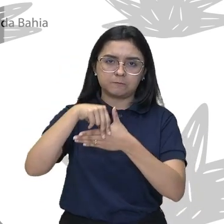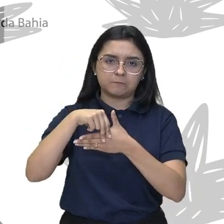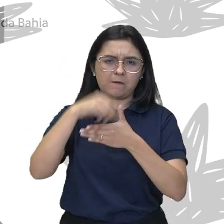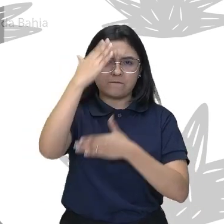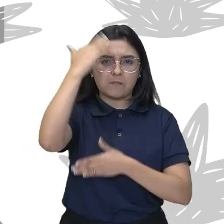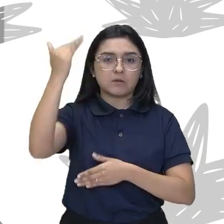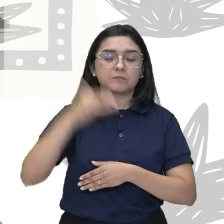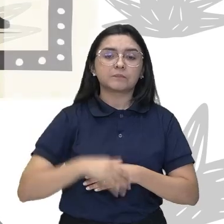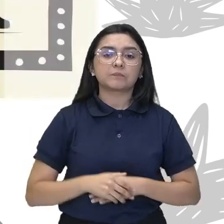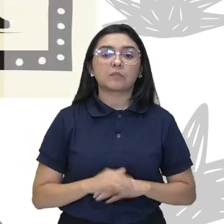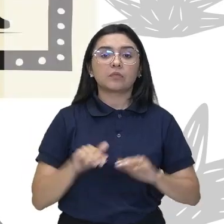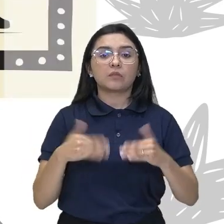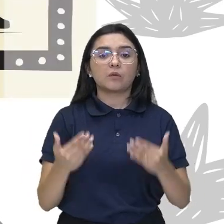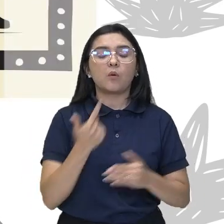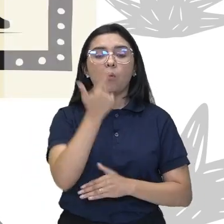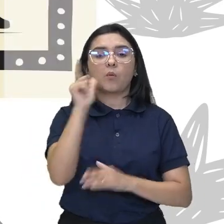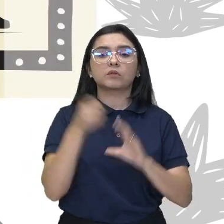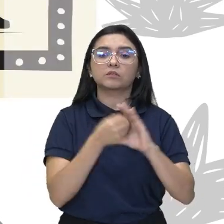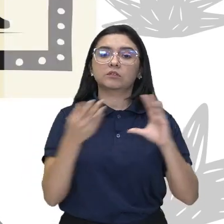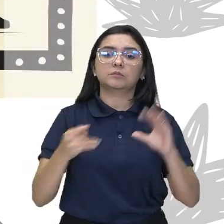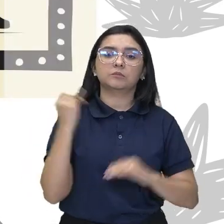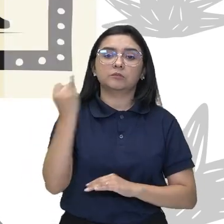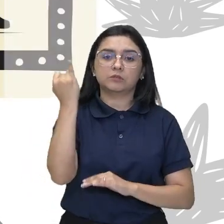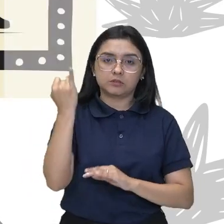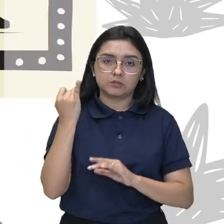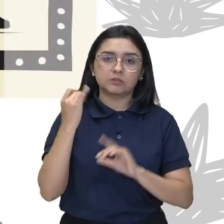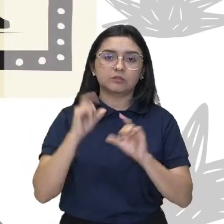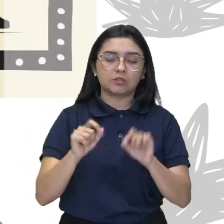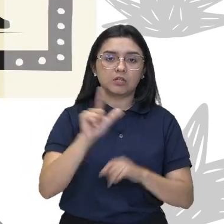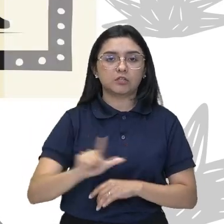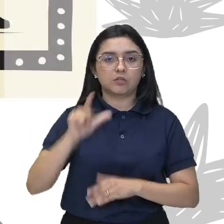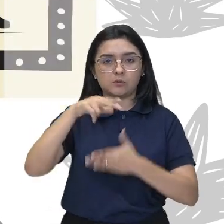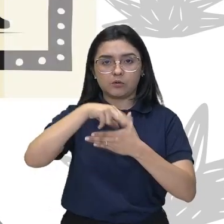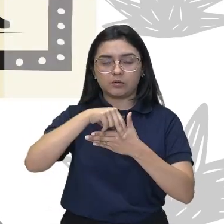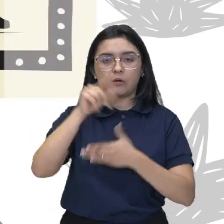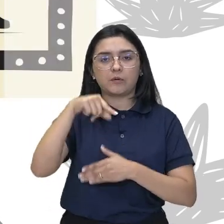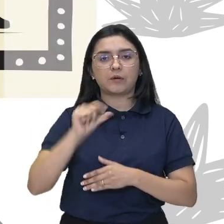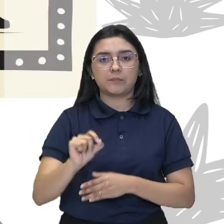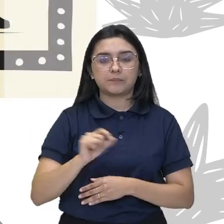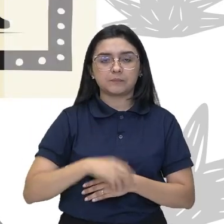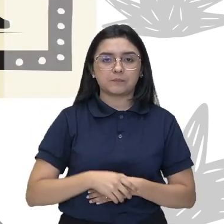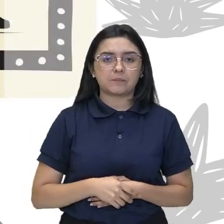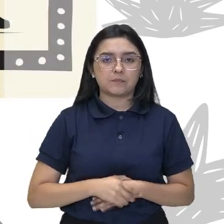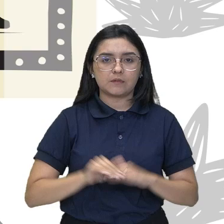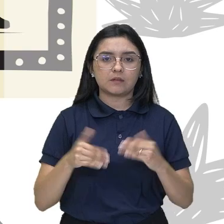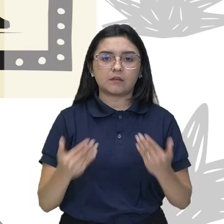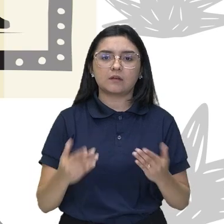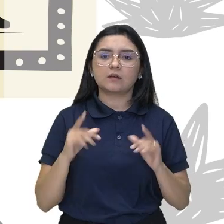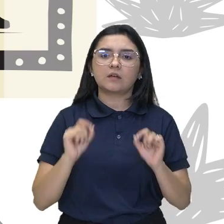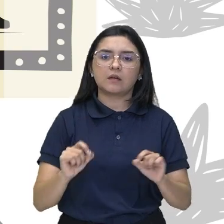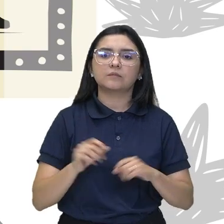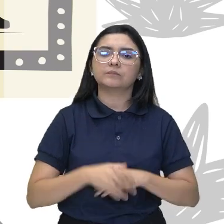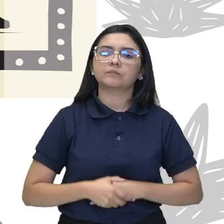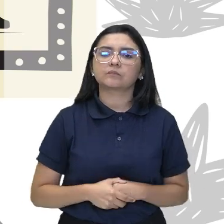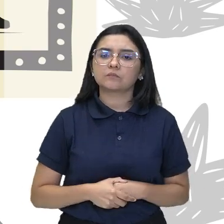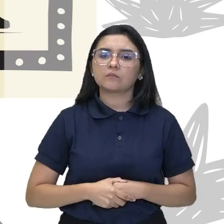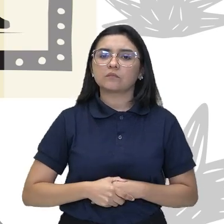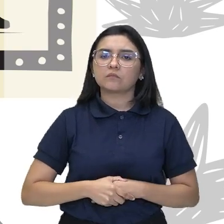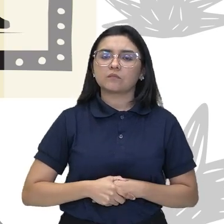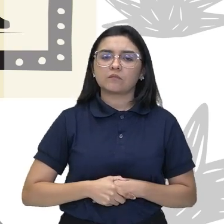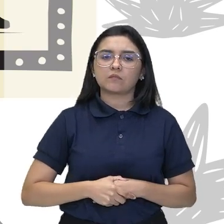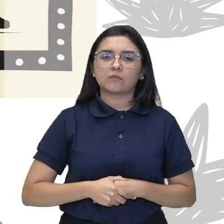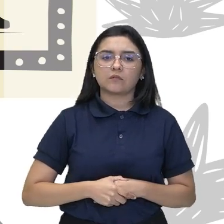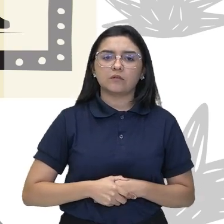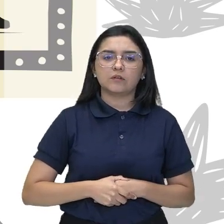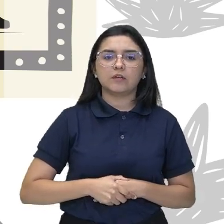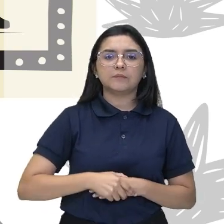dizer. Um outro aspecto muito importante relacionado à literatura de cordel é a questão da xilogravura. Isso mesmo, a